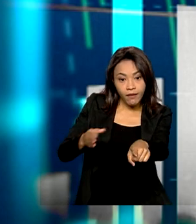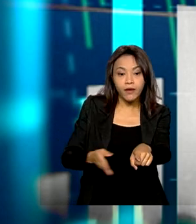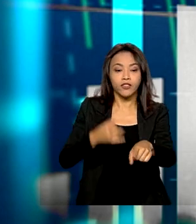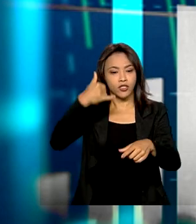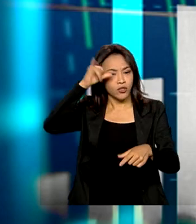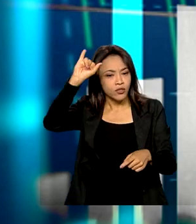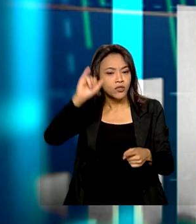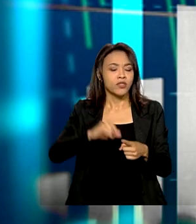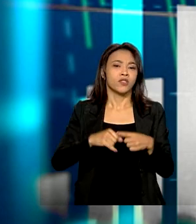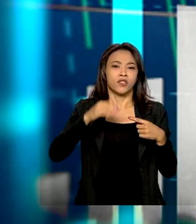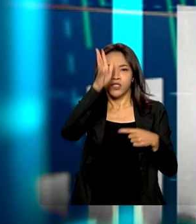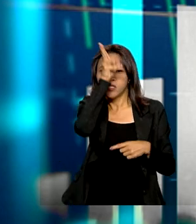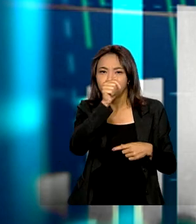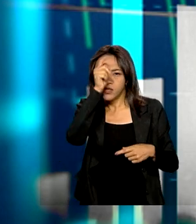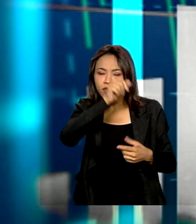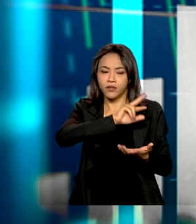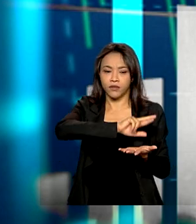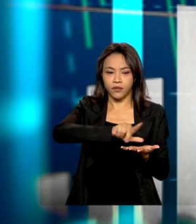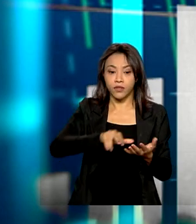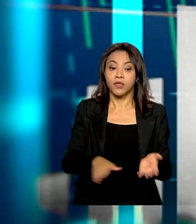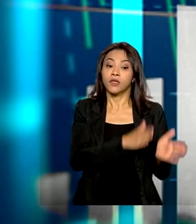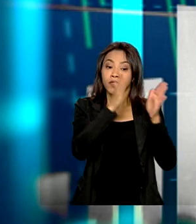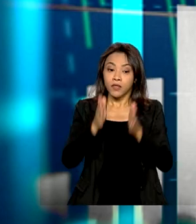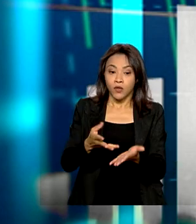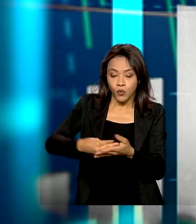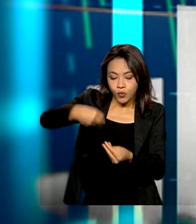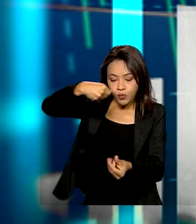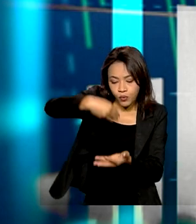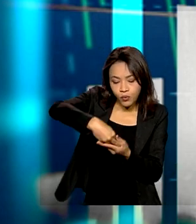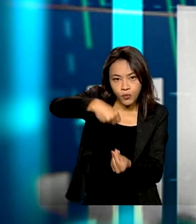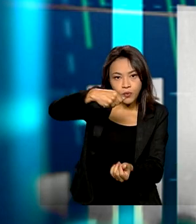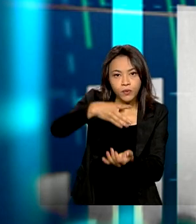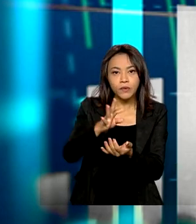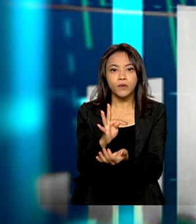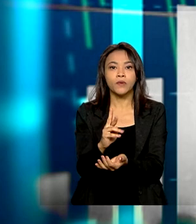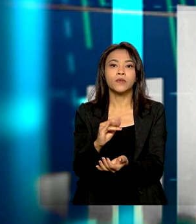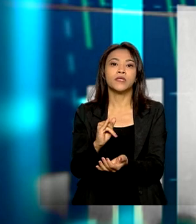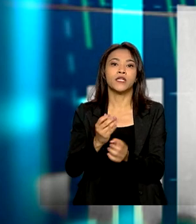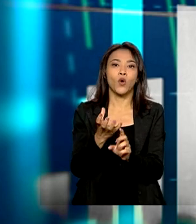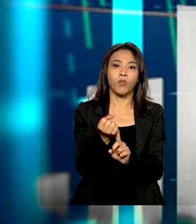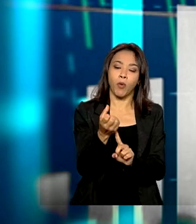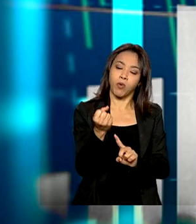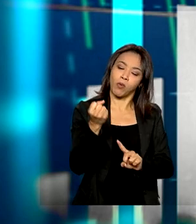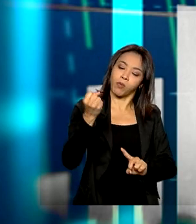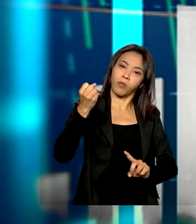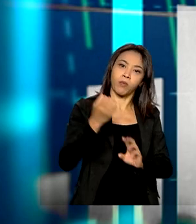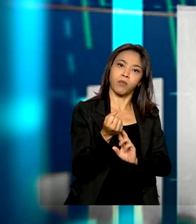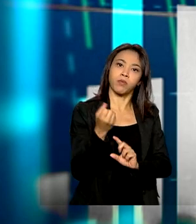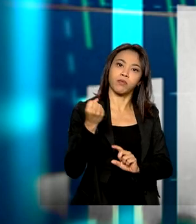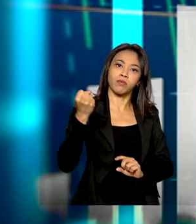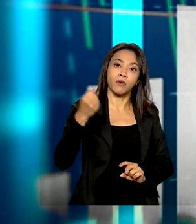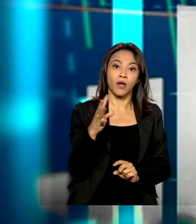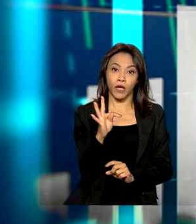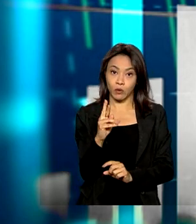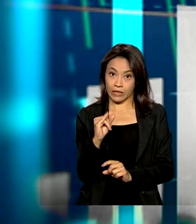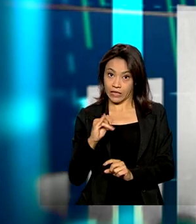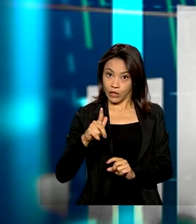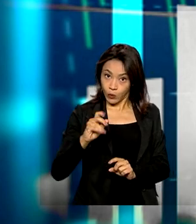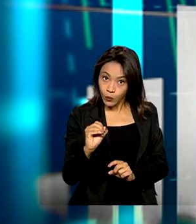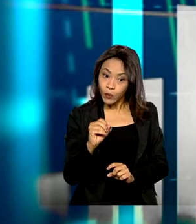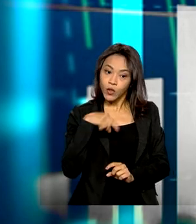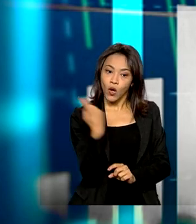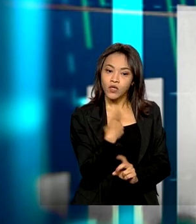bovina, carne de aves. Temos também o trigo, que antigamente nós tradicionalmente éramos grandes importadores, agora também